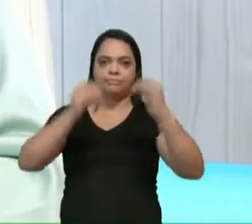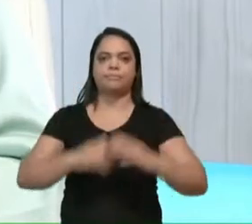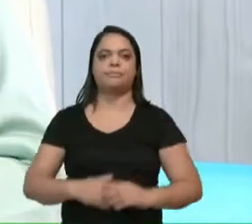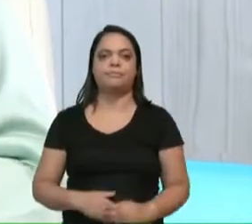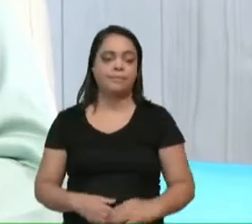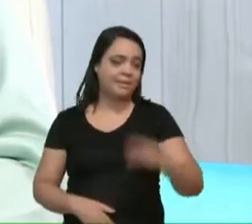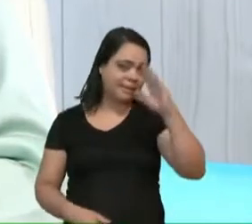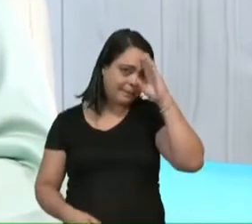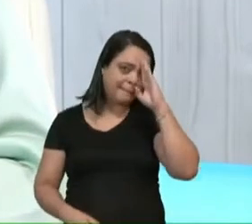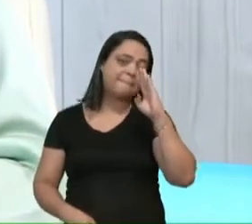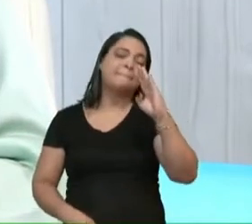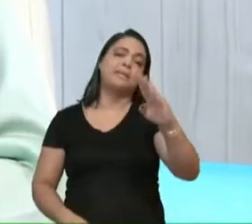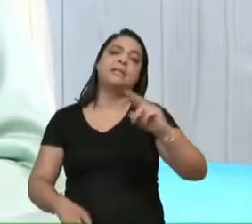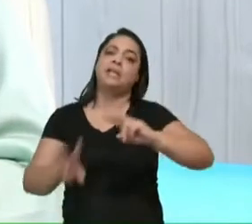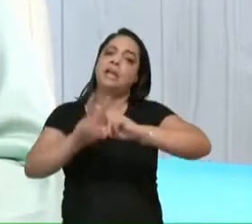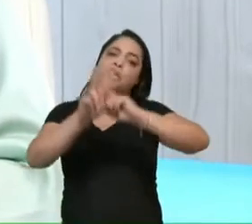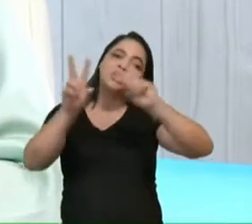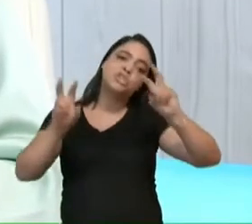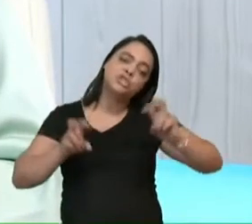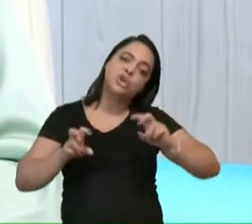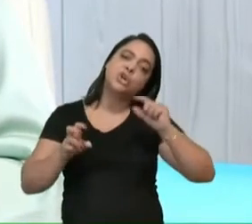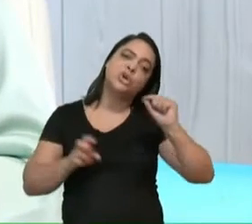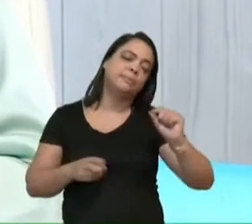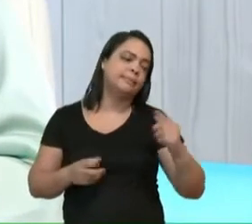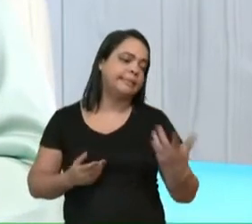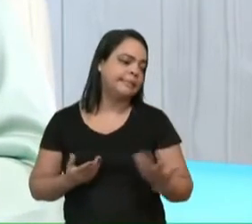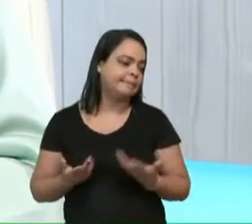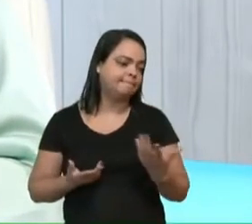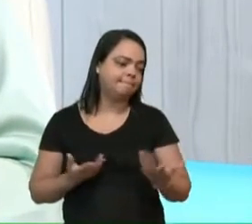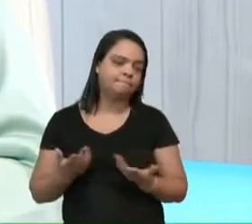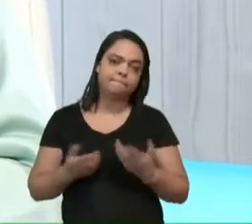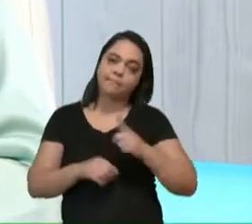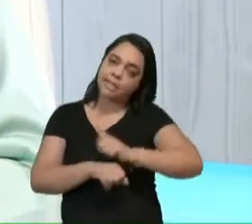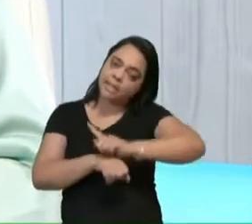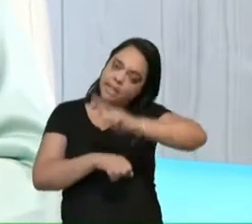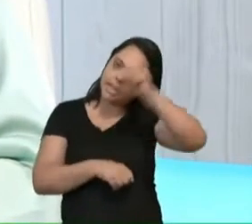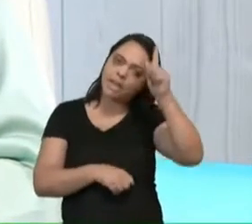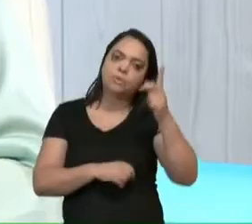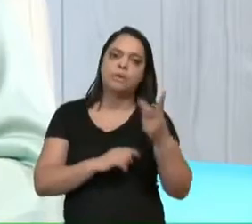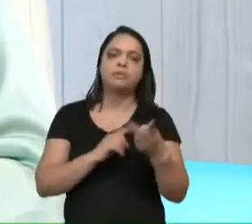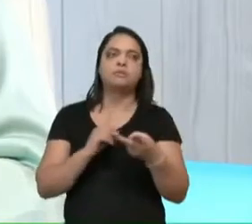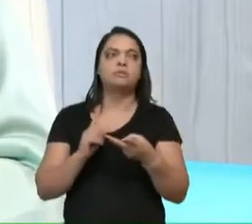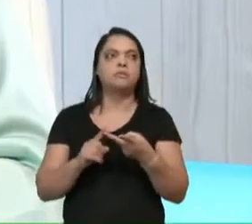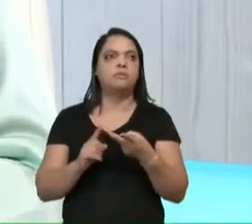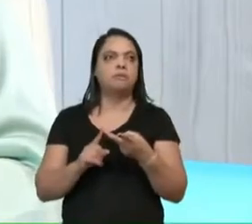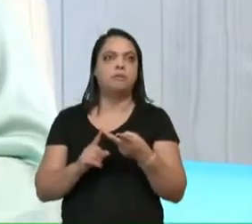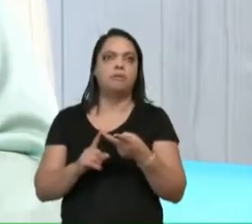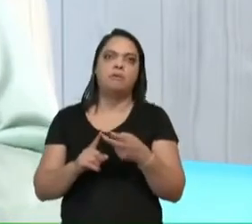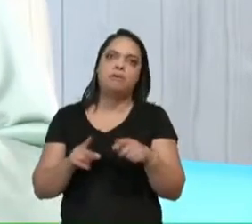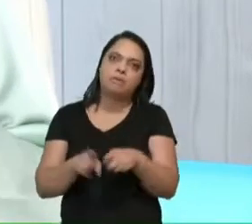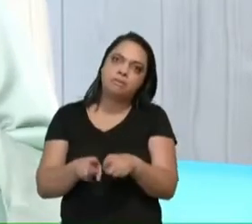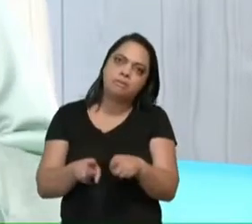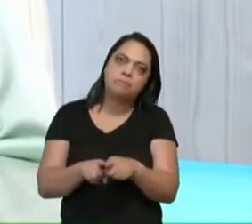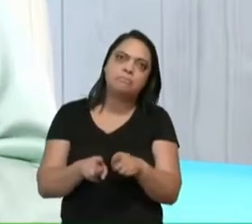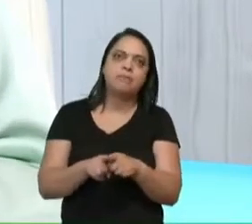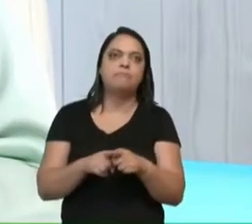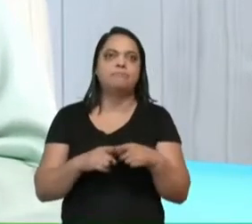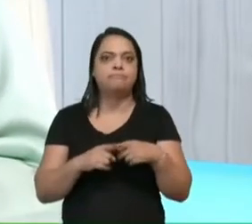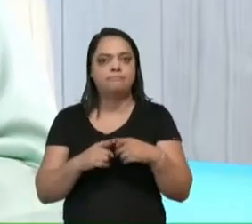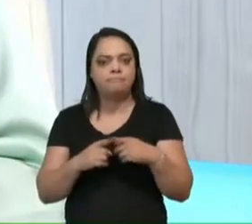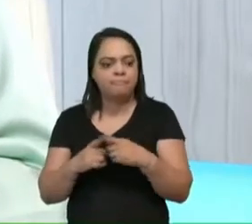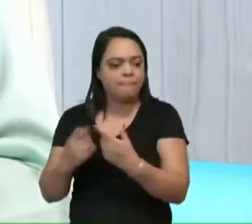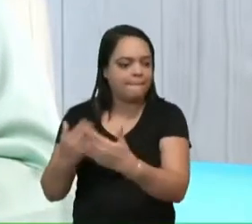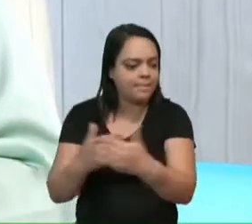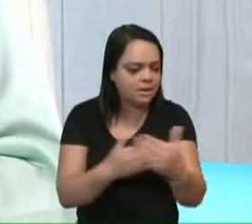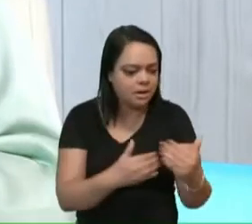especificamente com relação às questões voltadas à graduação e não somente à graduação como processos